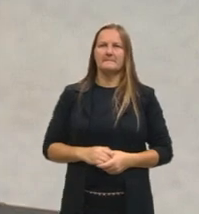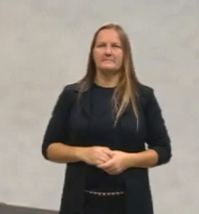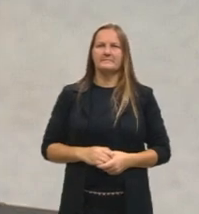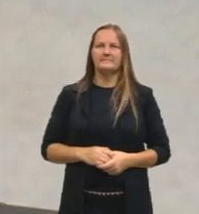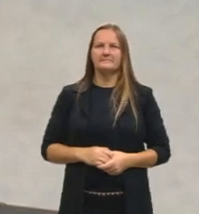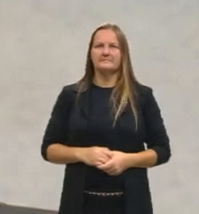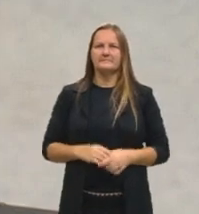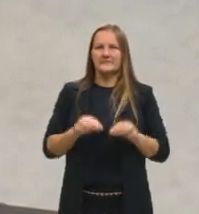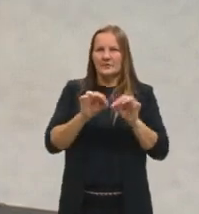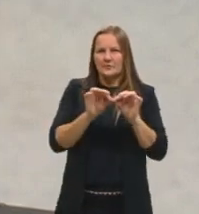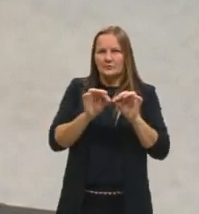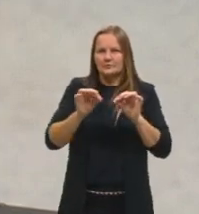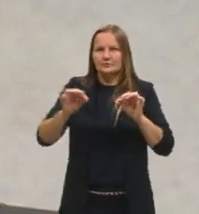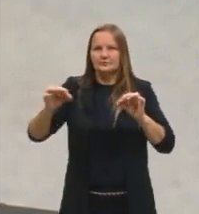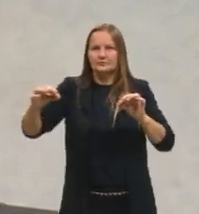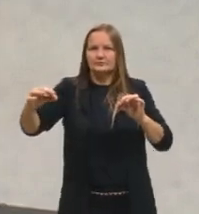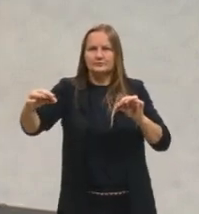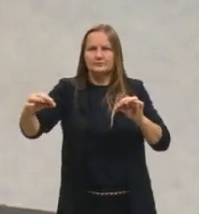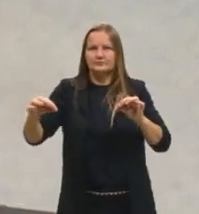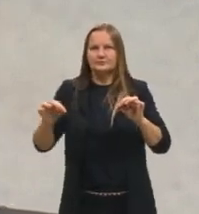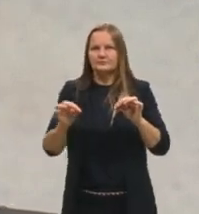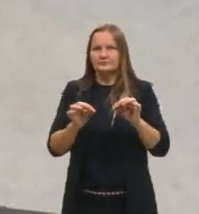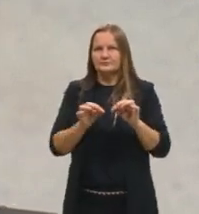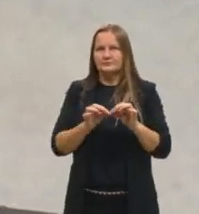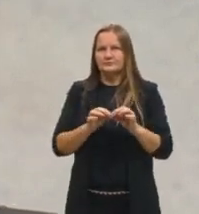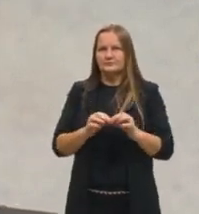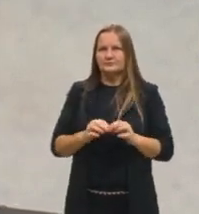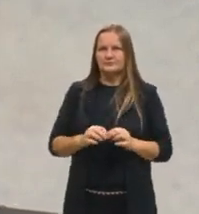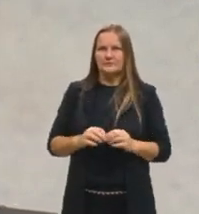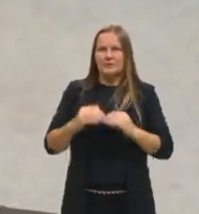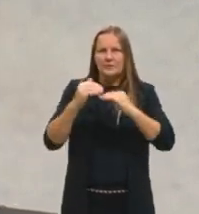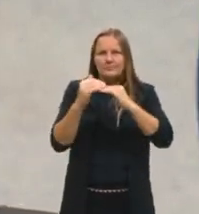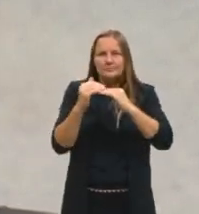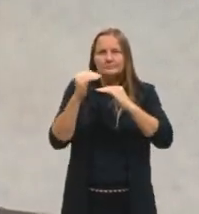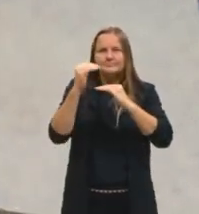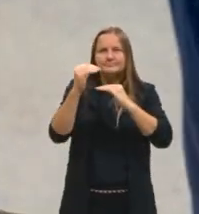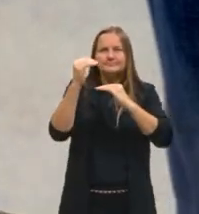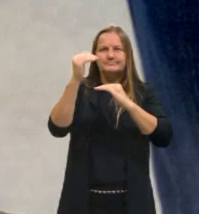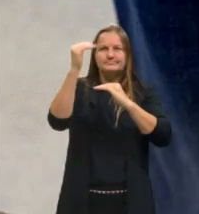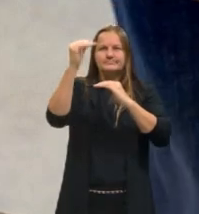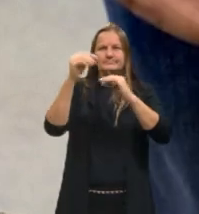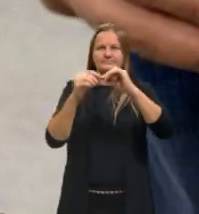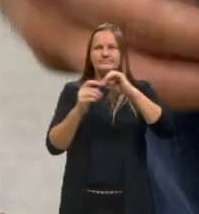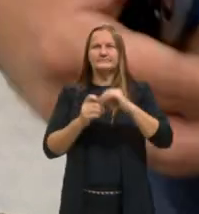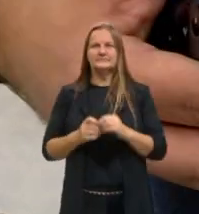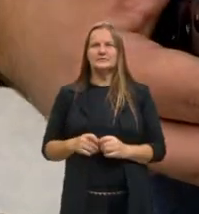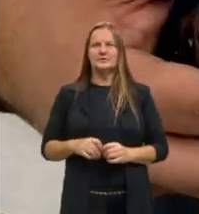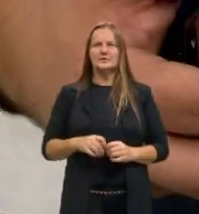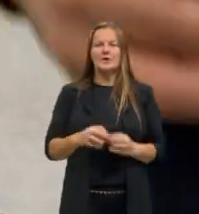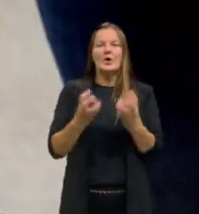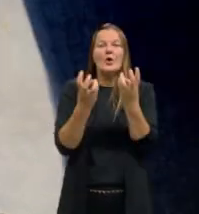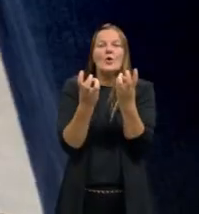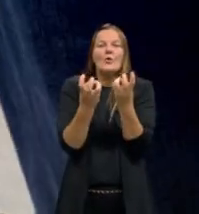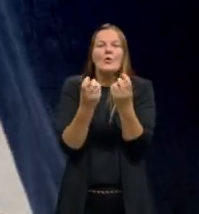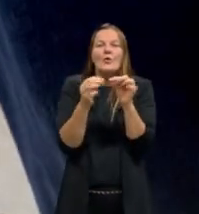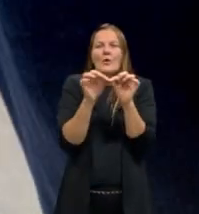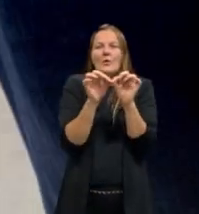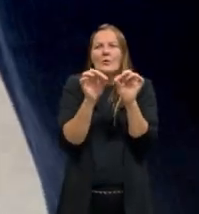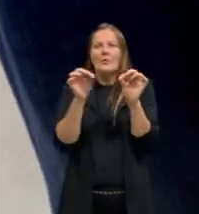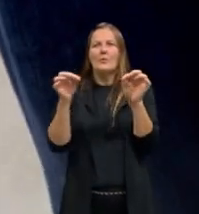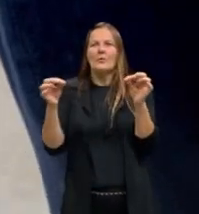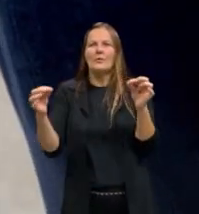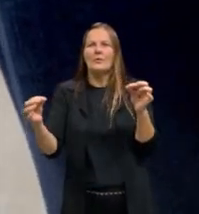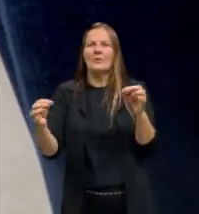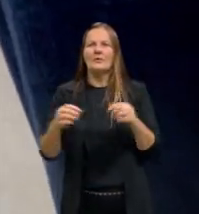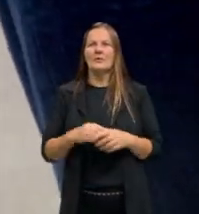essa latitude essa Longitude ó dessa maneira vamos supor Vamos ver que Latitude Longitude é